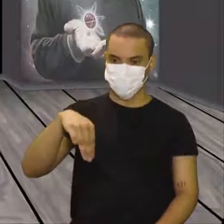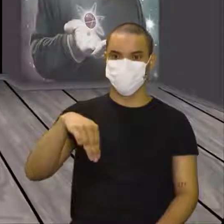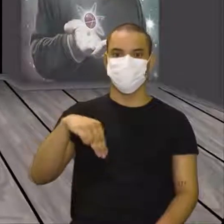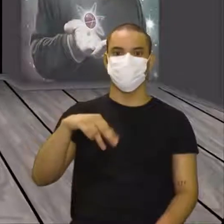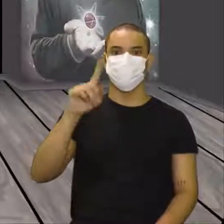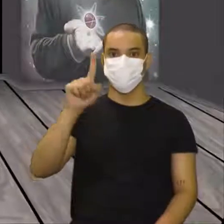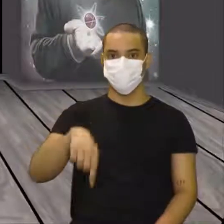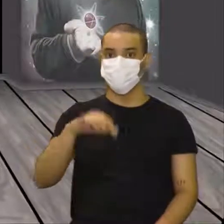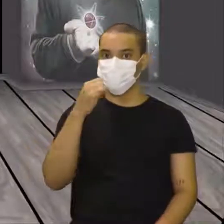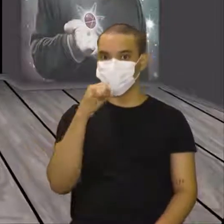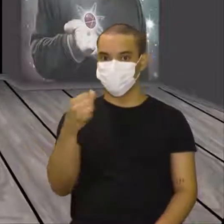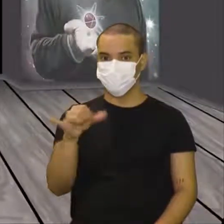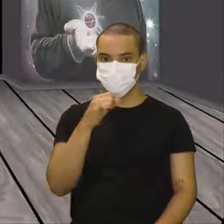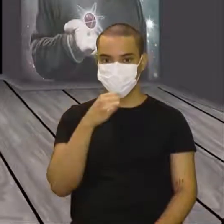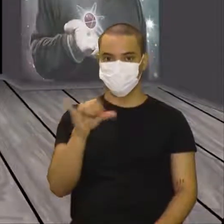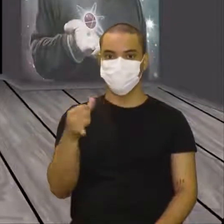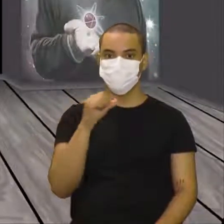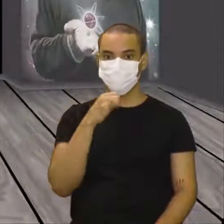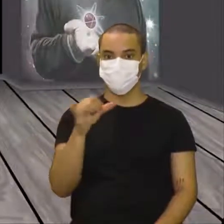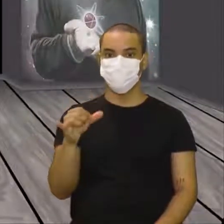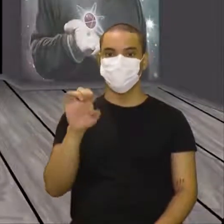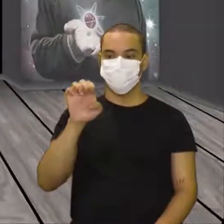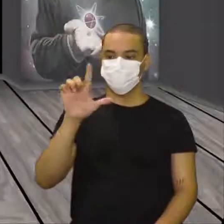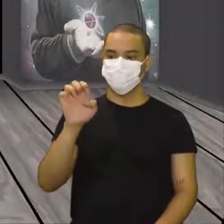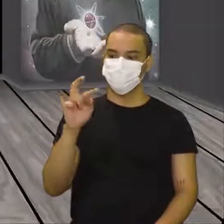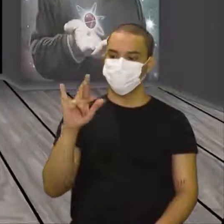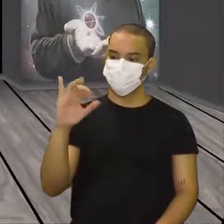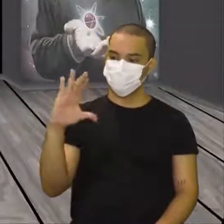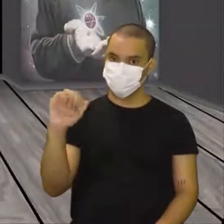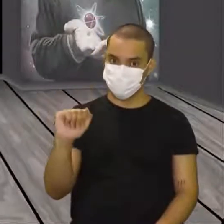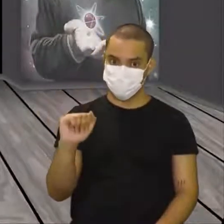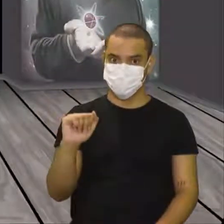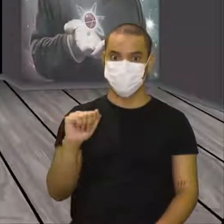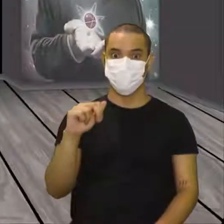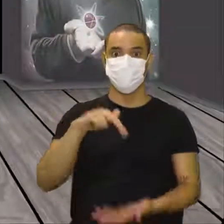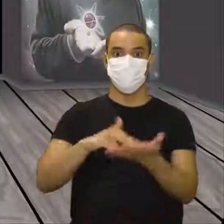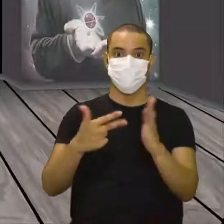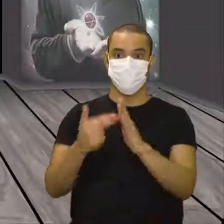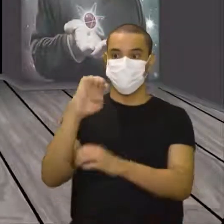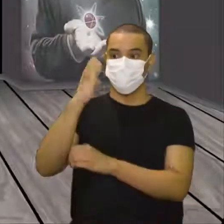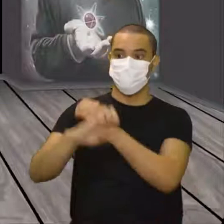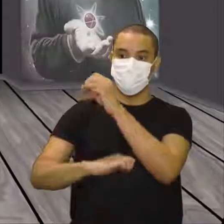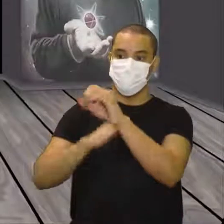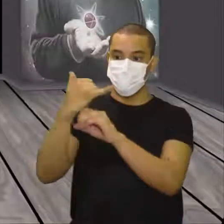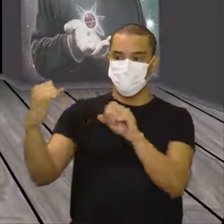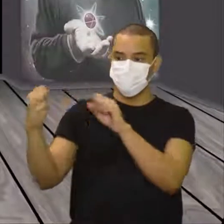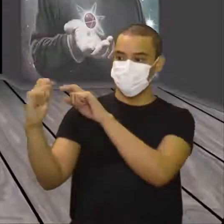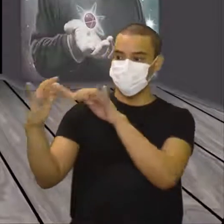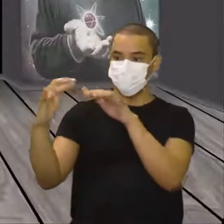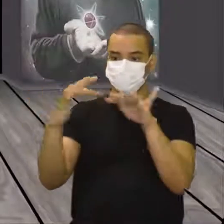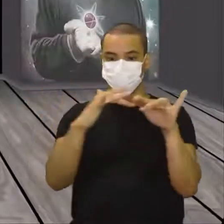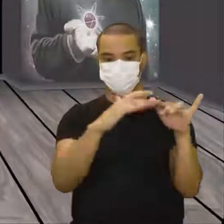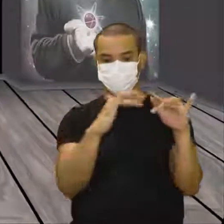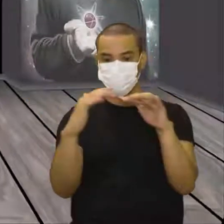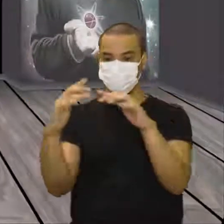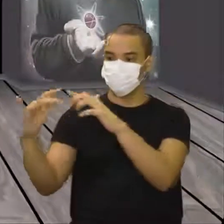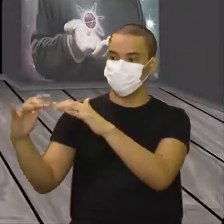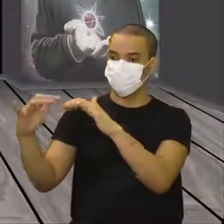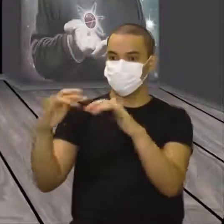de corrente elétrica é elétrons correndo. Elétrons